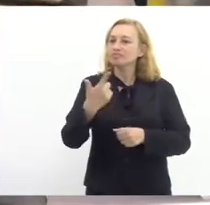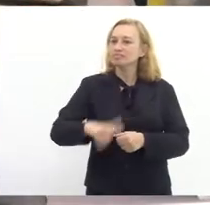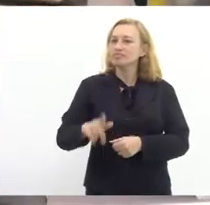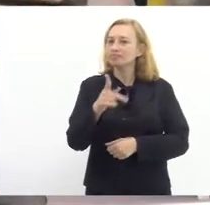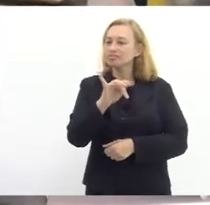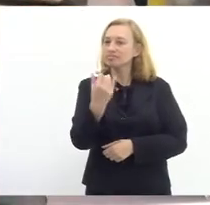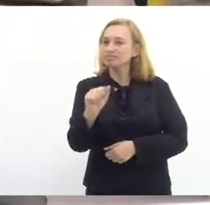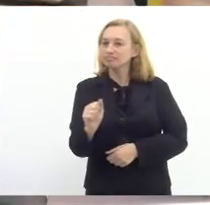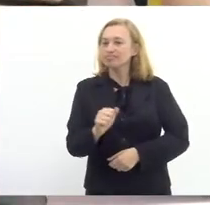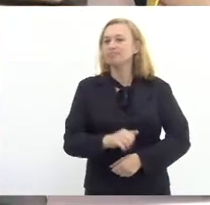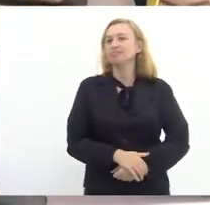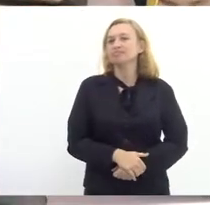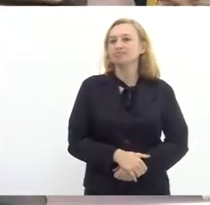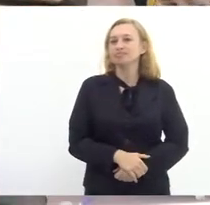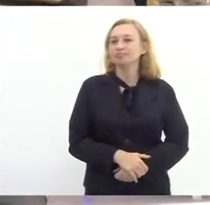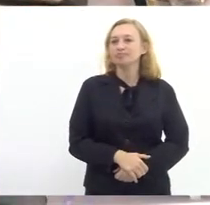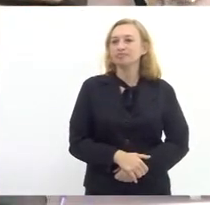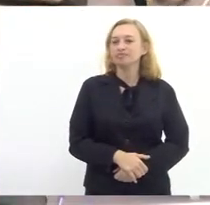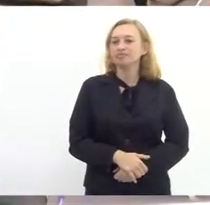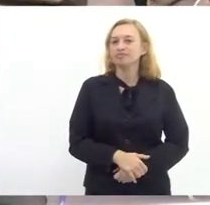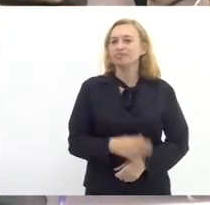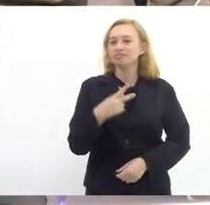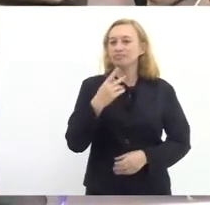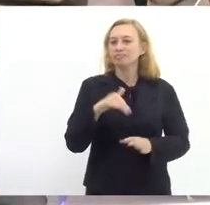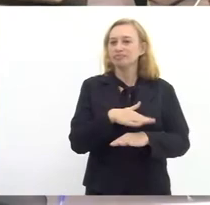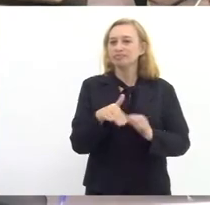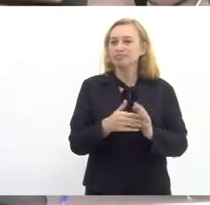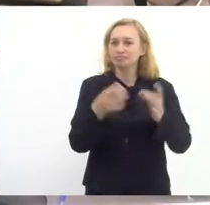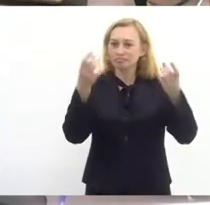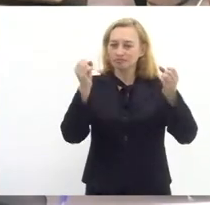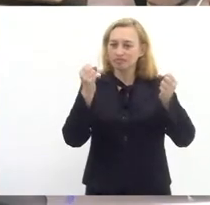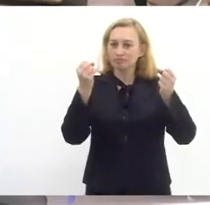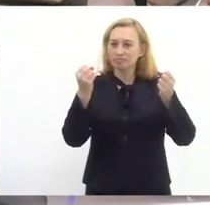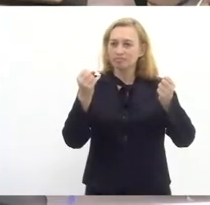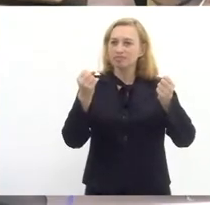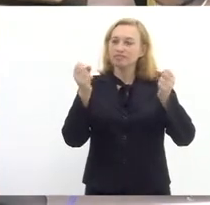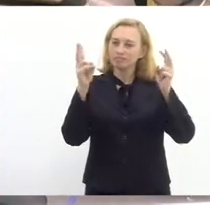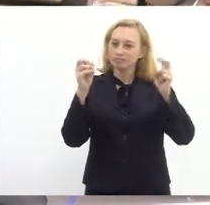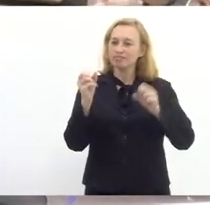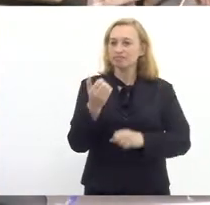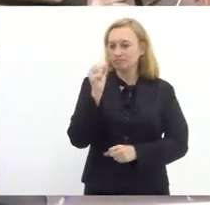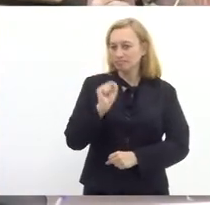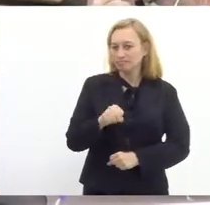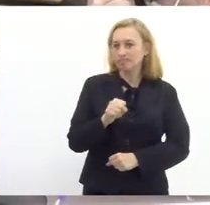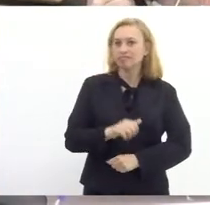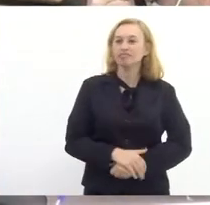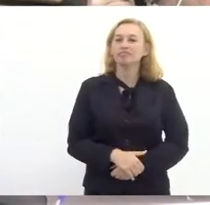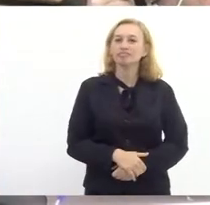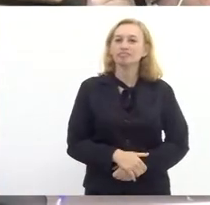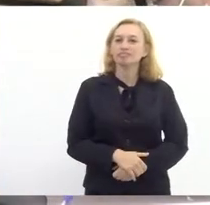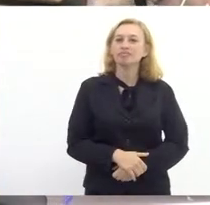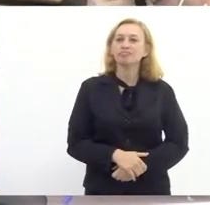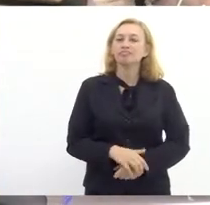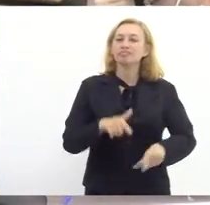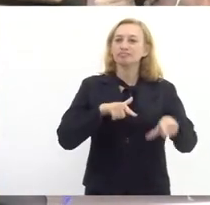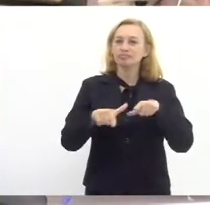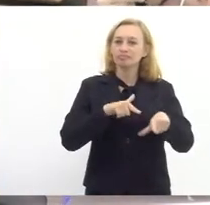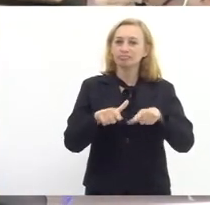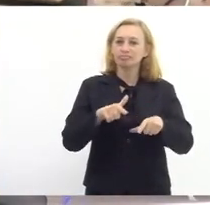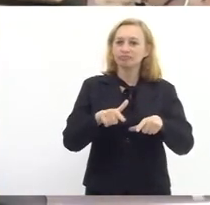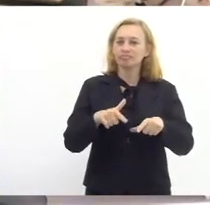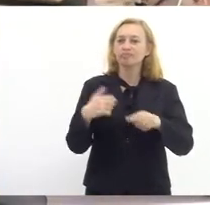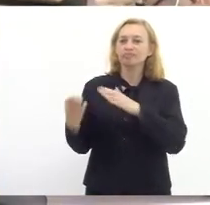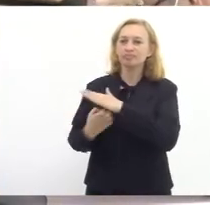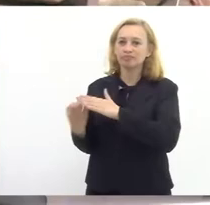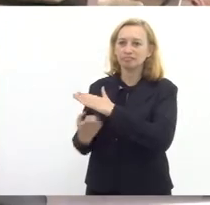planilha, ele vai estar esclarecido todas essas questões, acredito eu, né? Sim, senhora. A avaliação dos serviços da Supervia, como o senhor